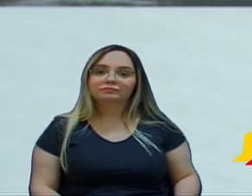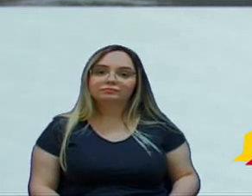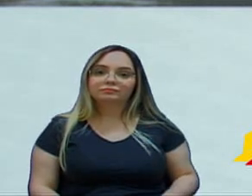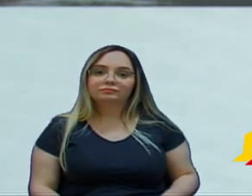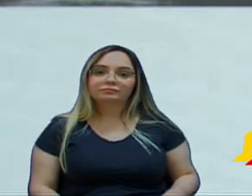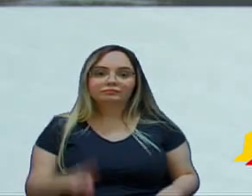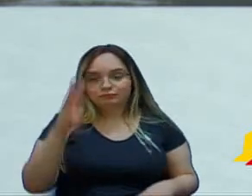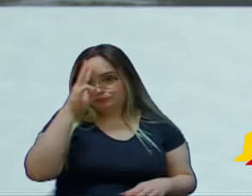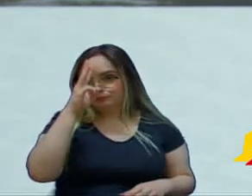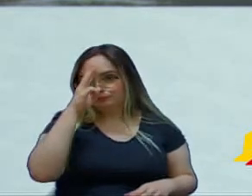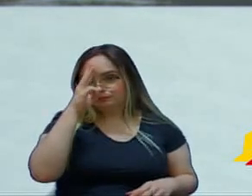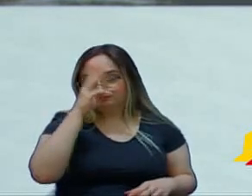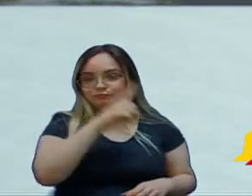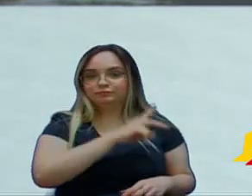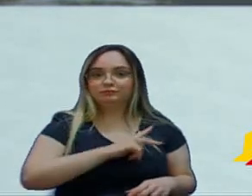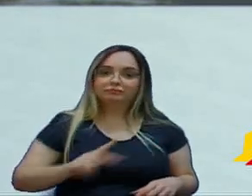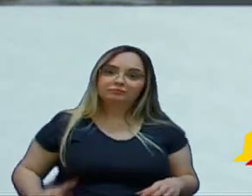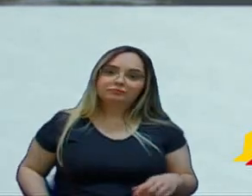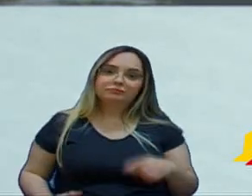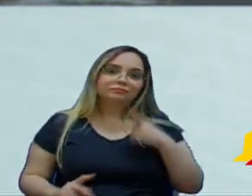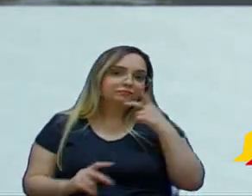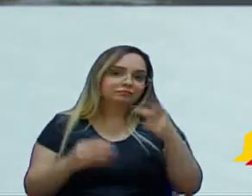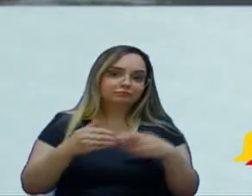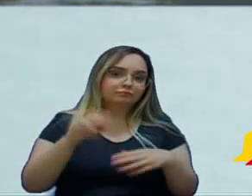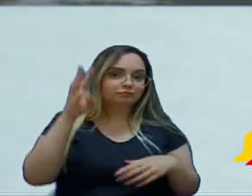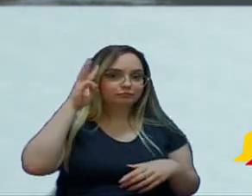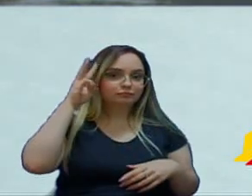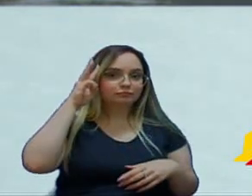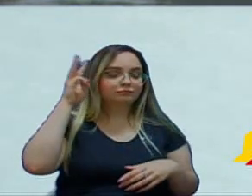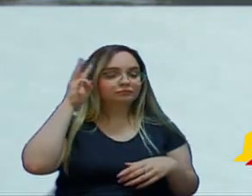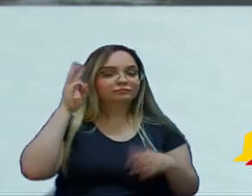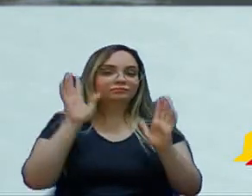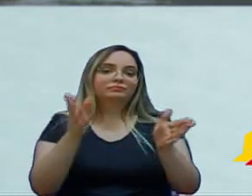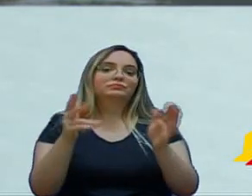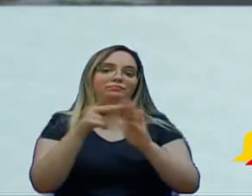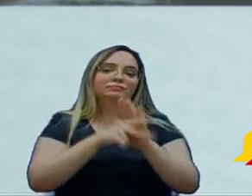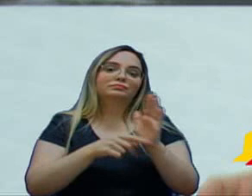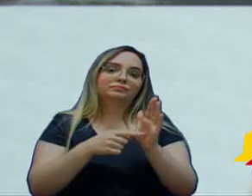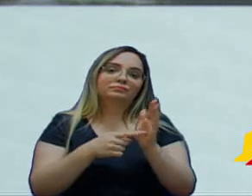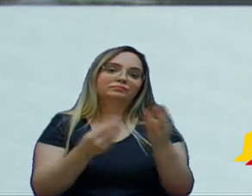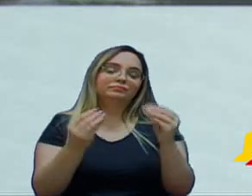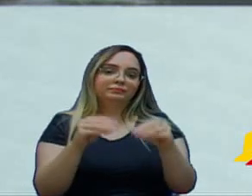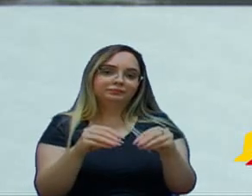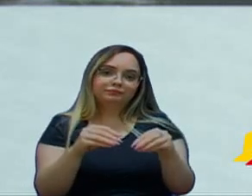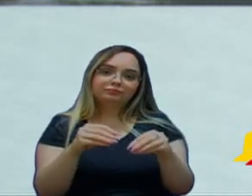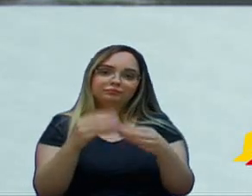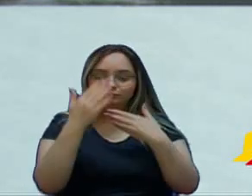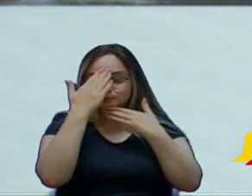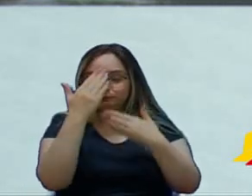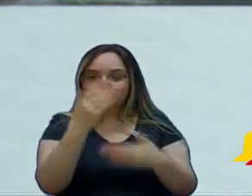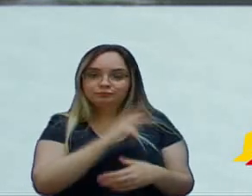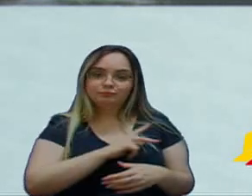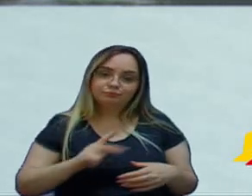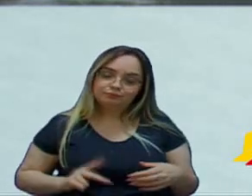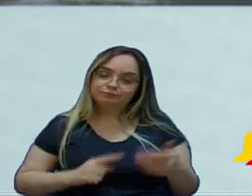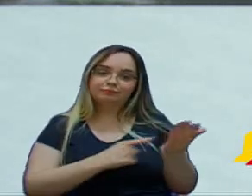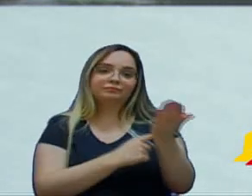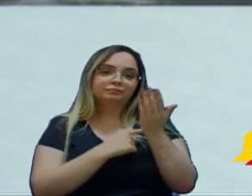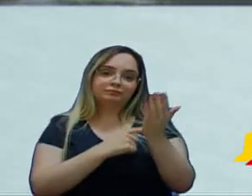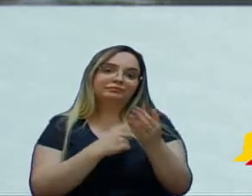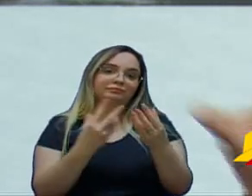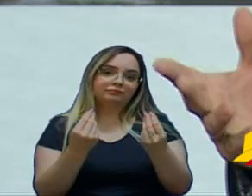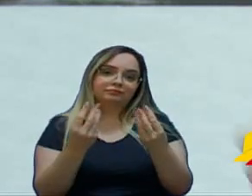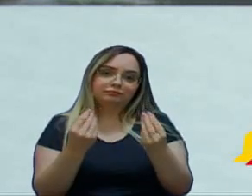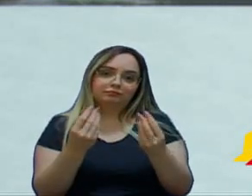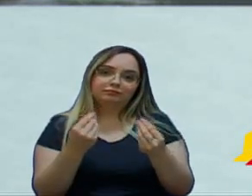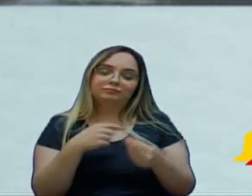Na terça-feira. O presidente está falando que já coloca na terça-feira esse projeto aqui. Queria agradecer ao presidente por estar nos ajudando,